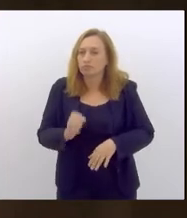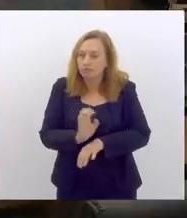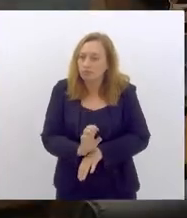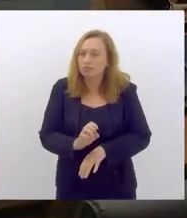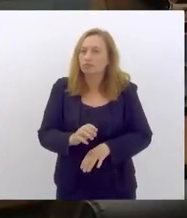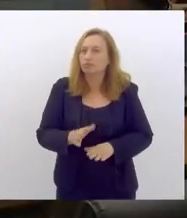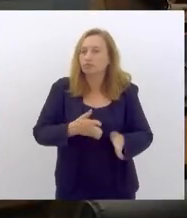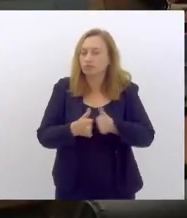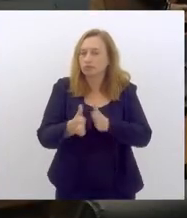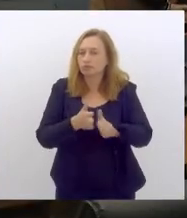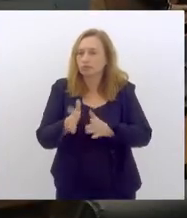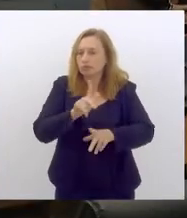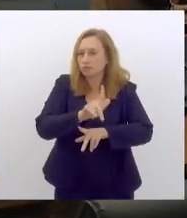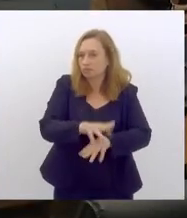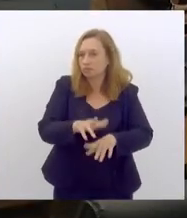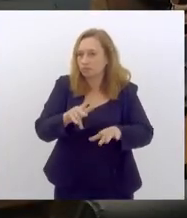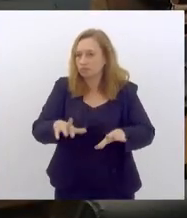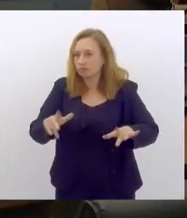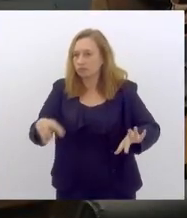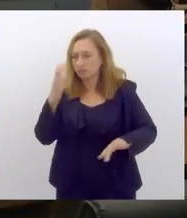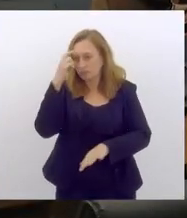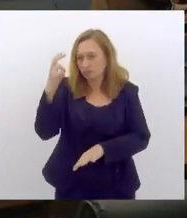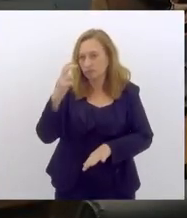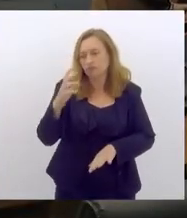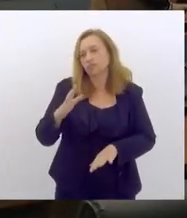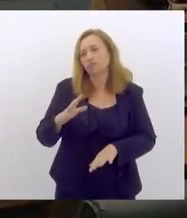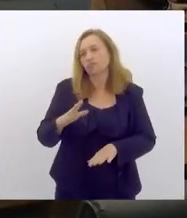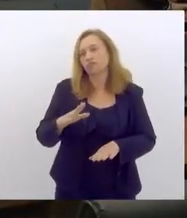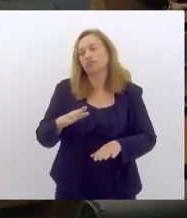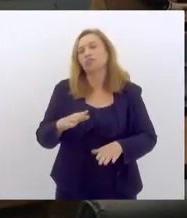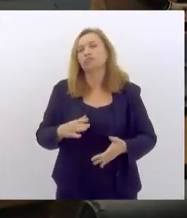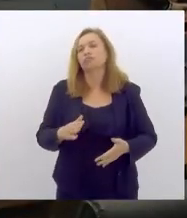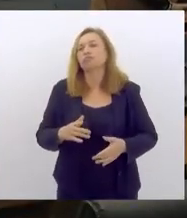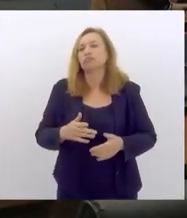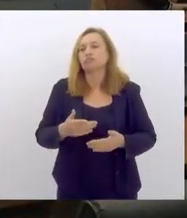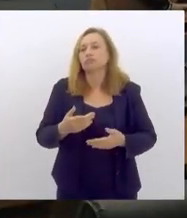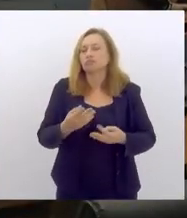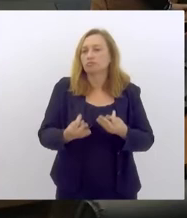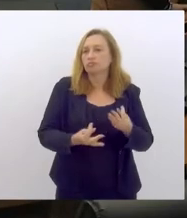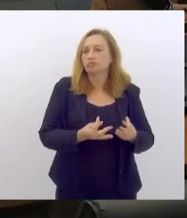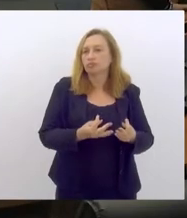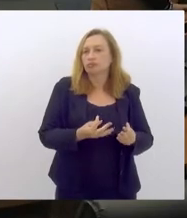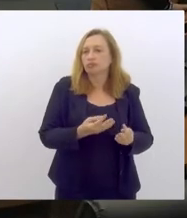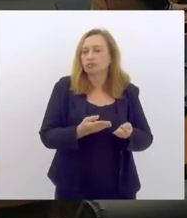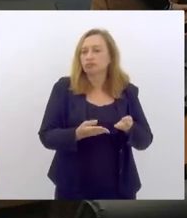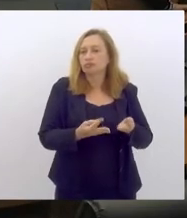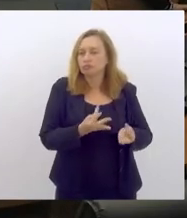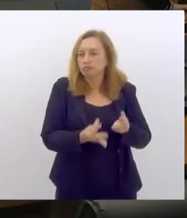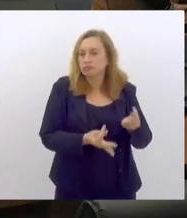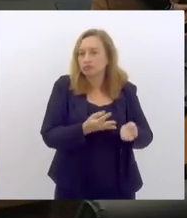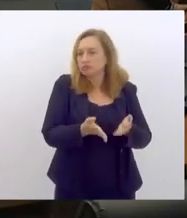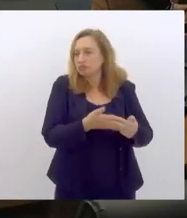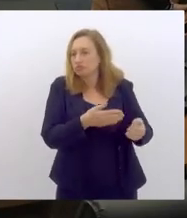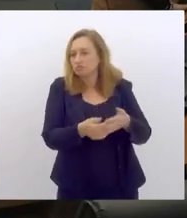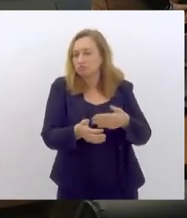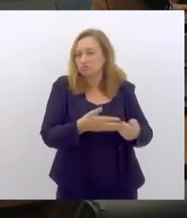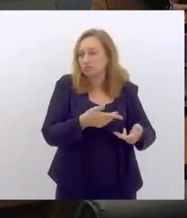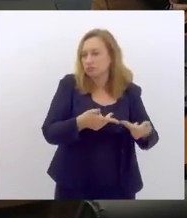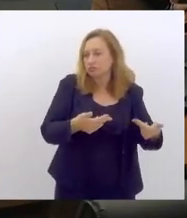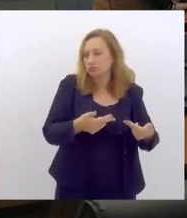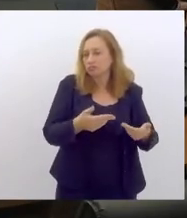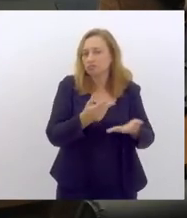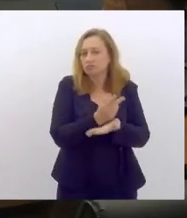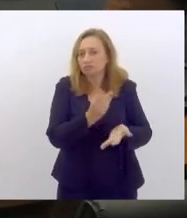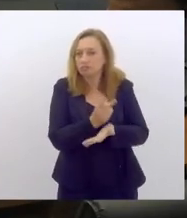valorização da diversidade cultural, fica muito mais difícil. Esses profissionais vêm sendo tratados como coisas quaisquer na rede, apesar de suas